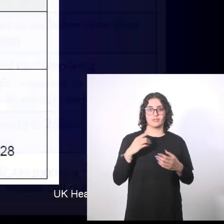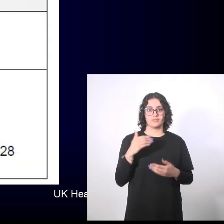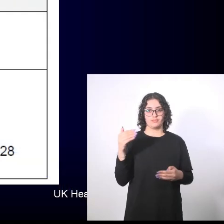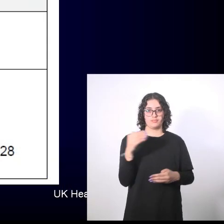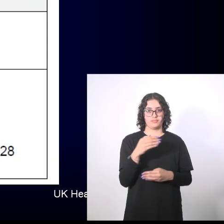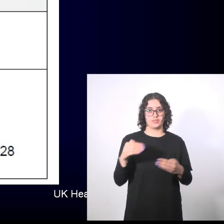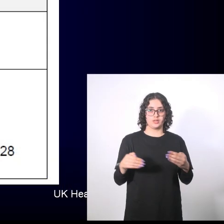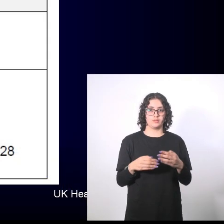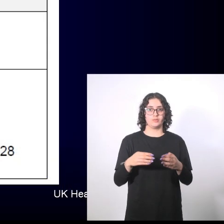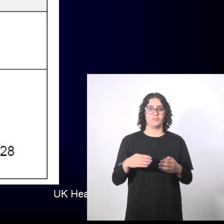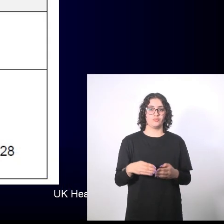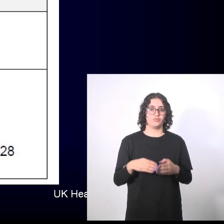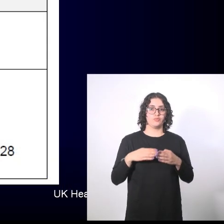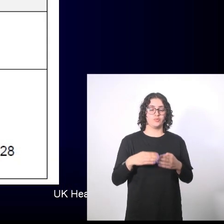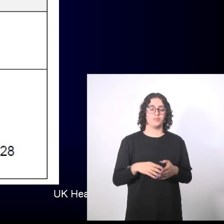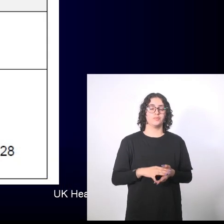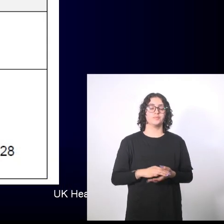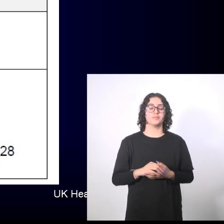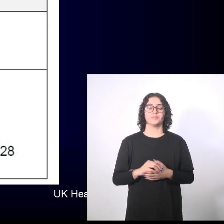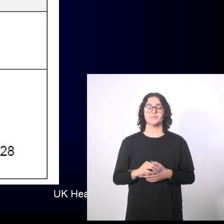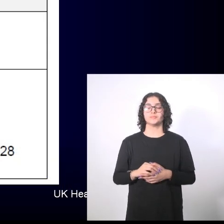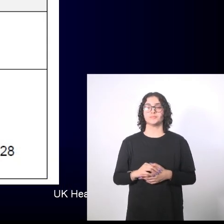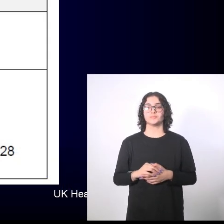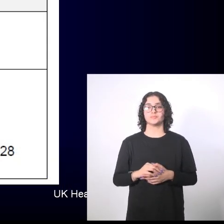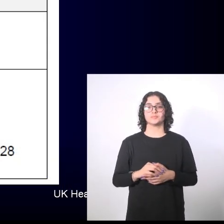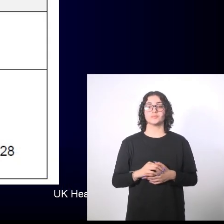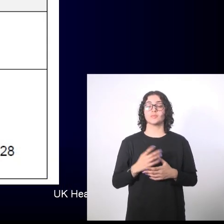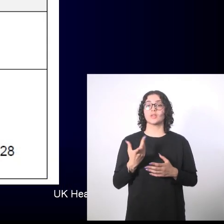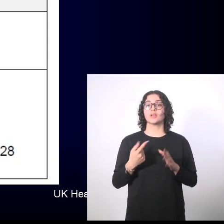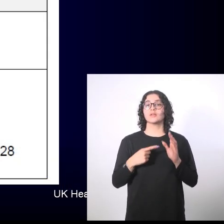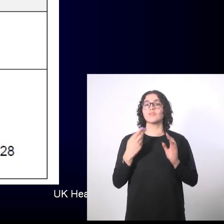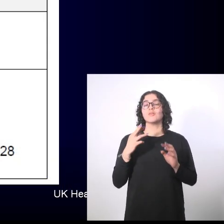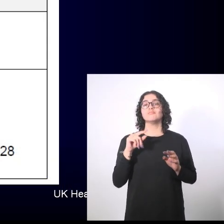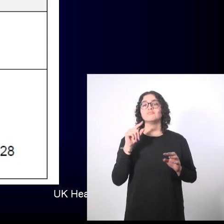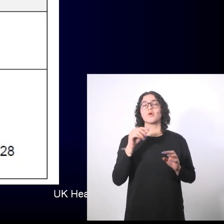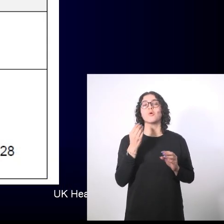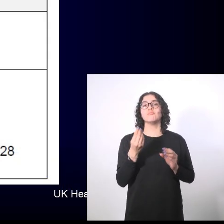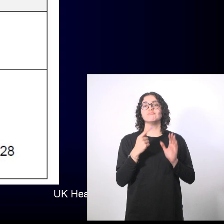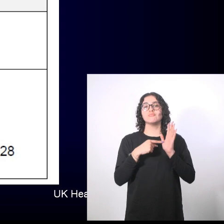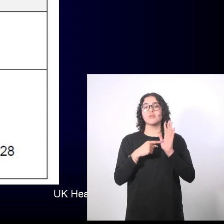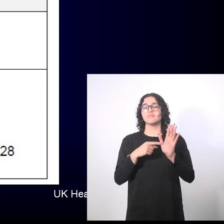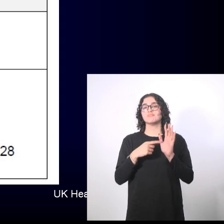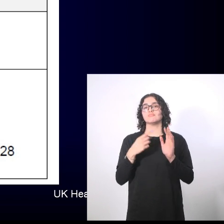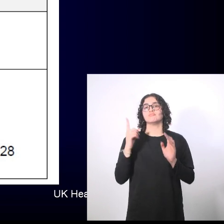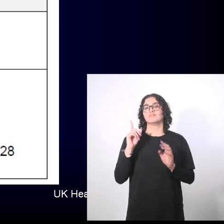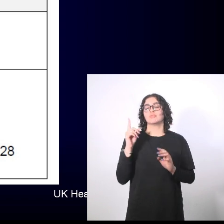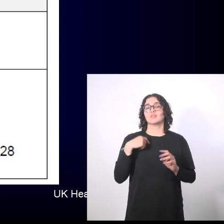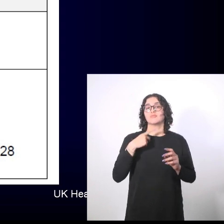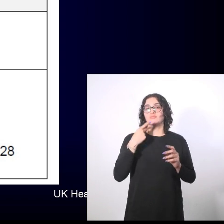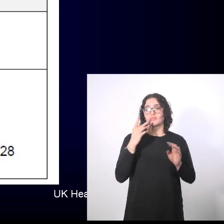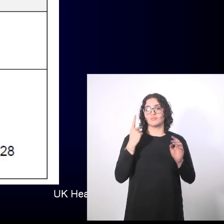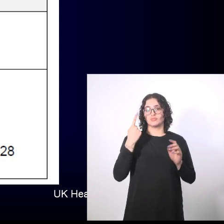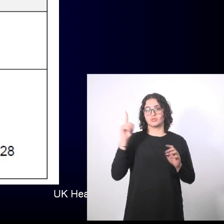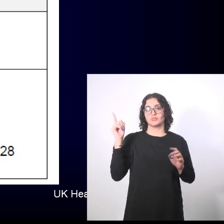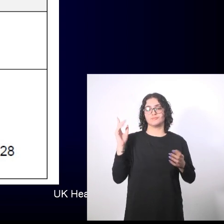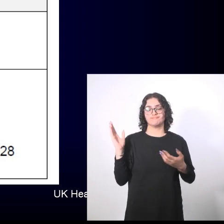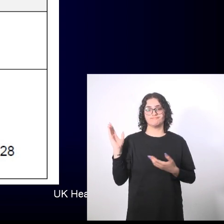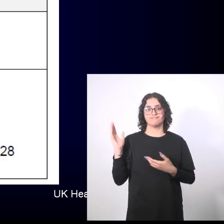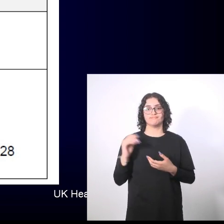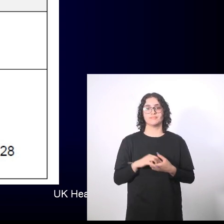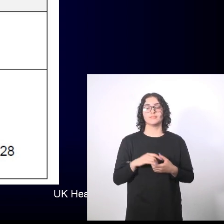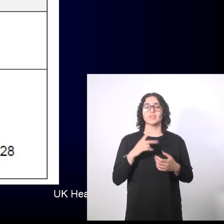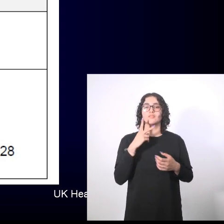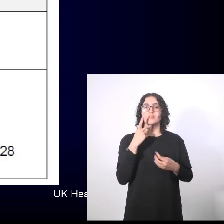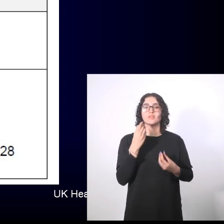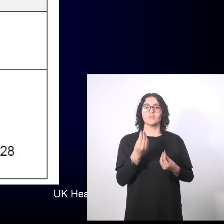favor. As indicações, por último, né, para encerrar a minha fala, eles sugerem a possibilidade de